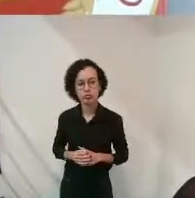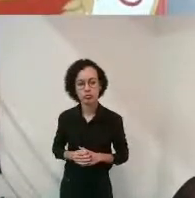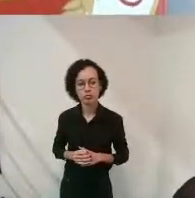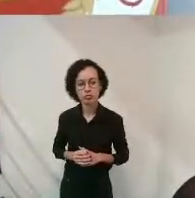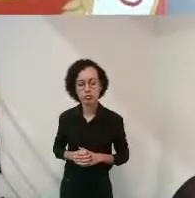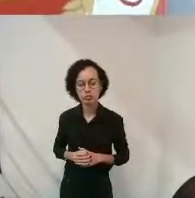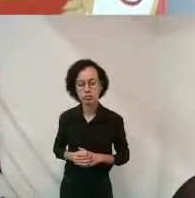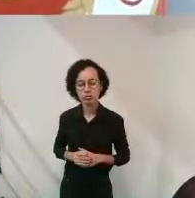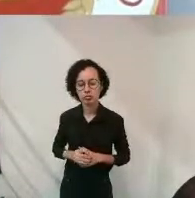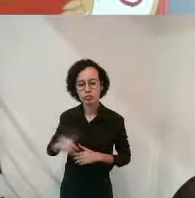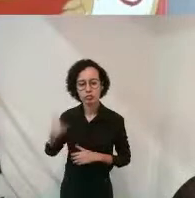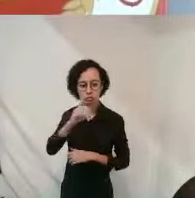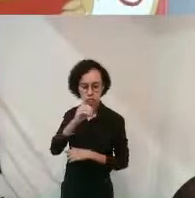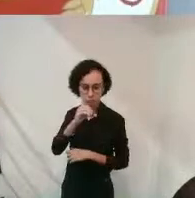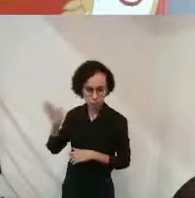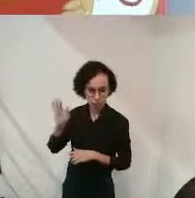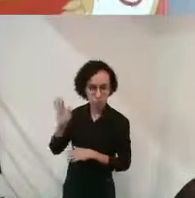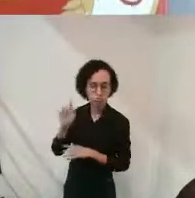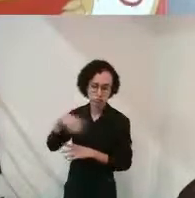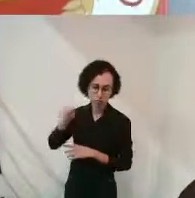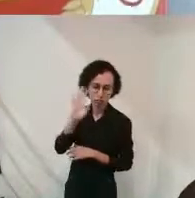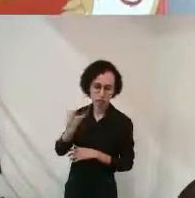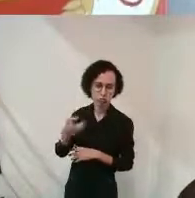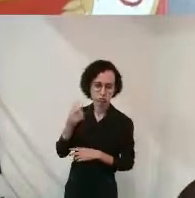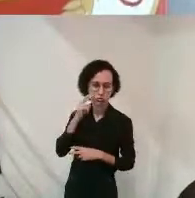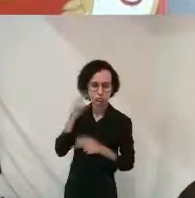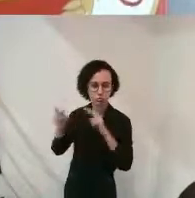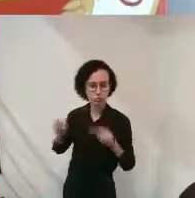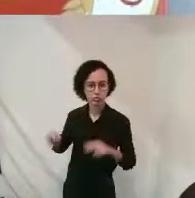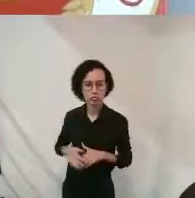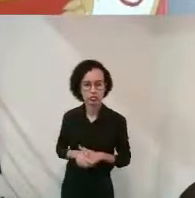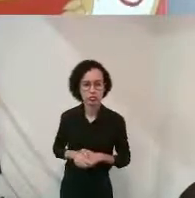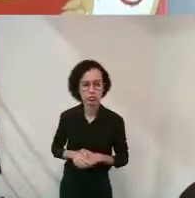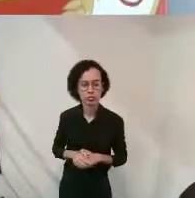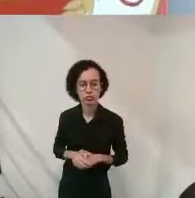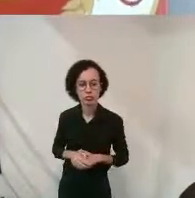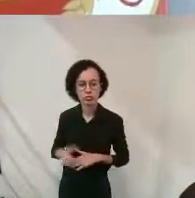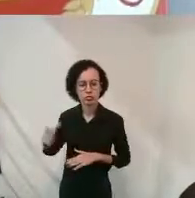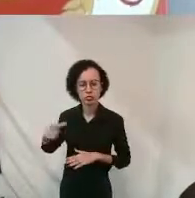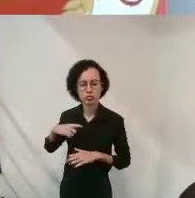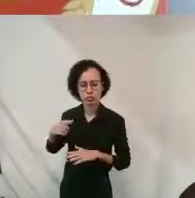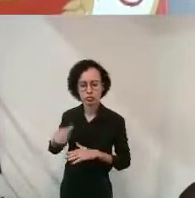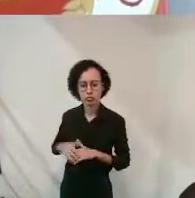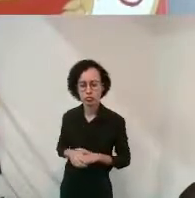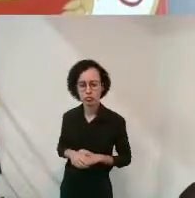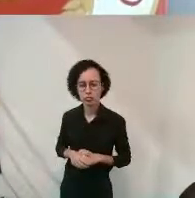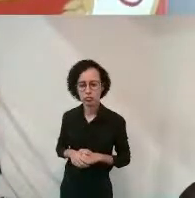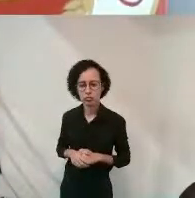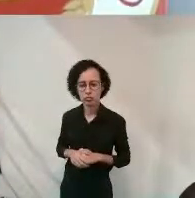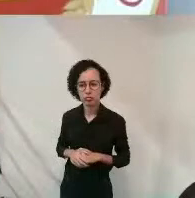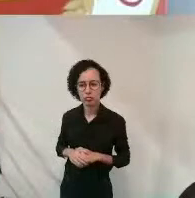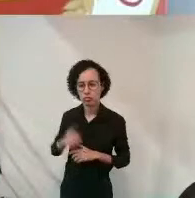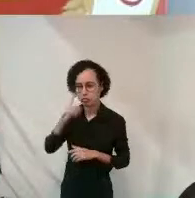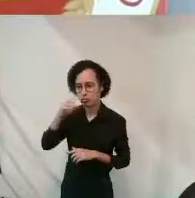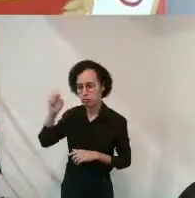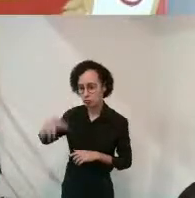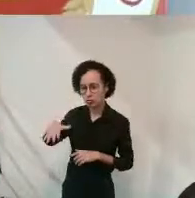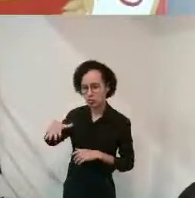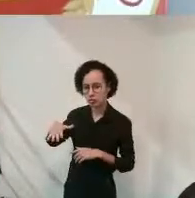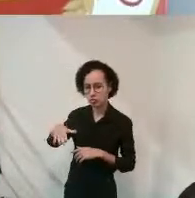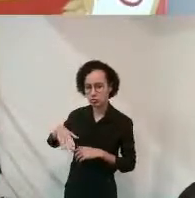como todos devem ter ouvido falar aí por notícias, abrigava o maior lixão da América